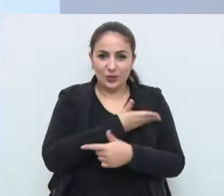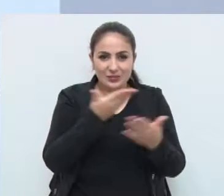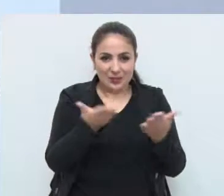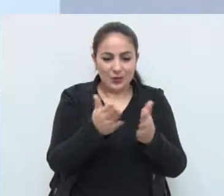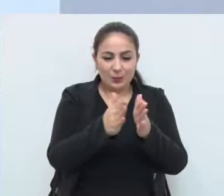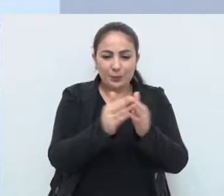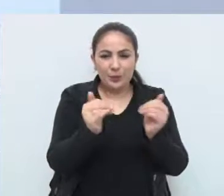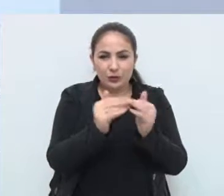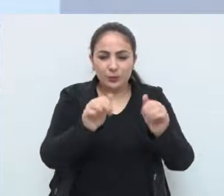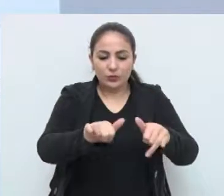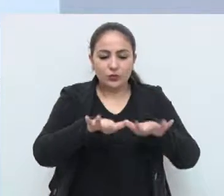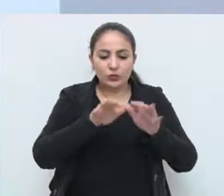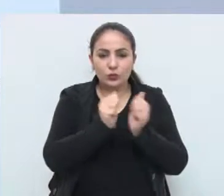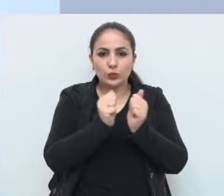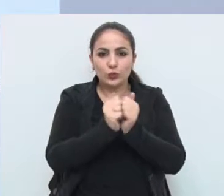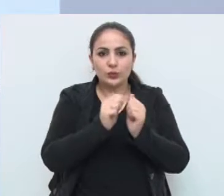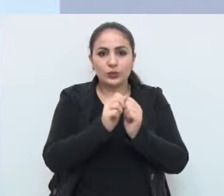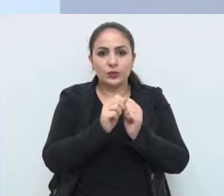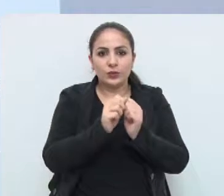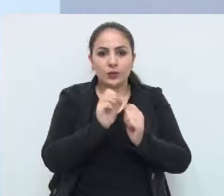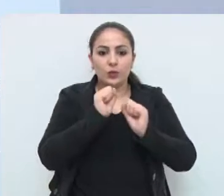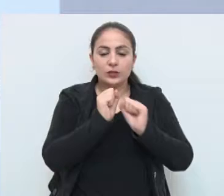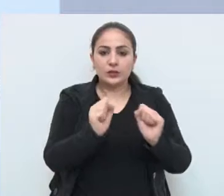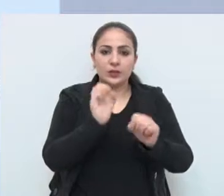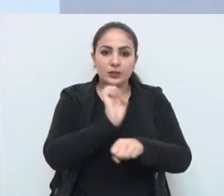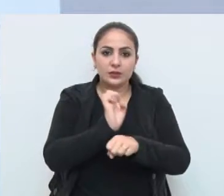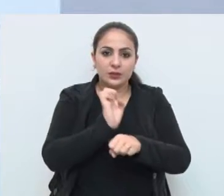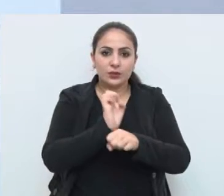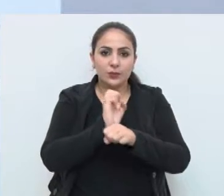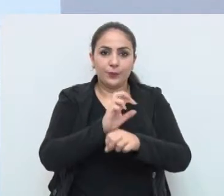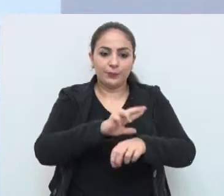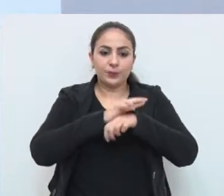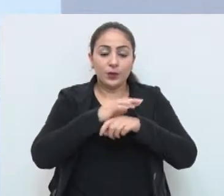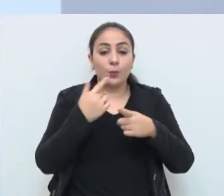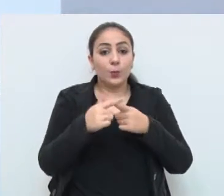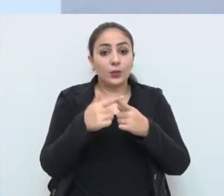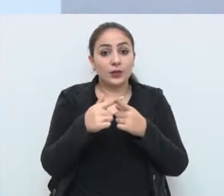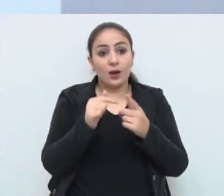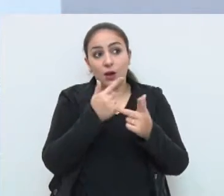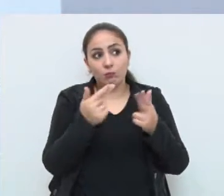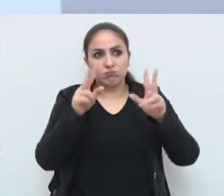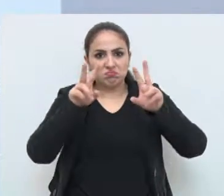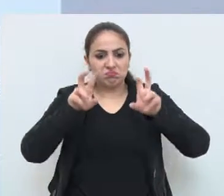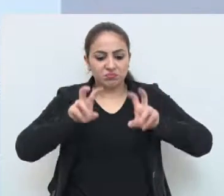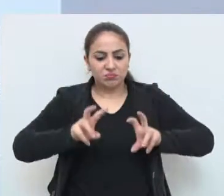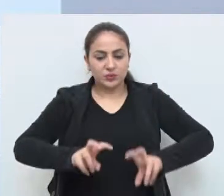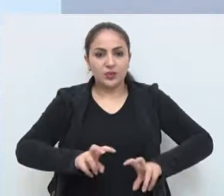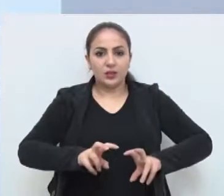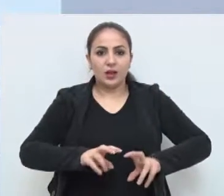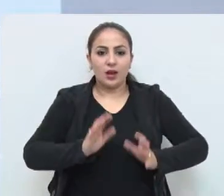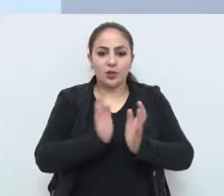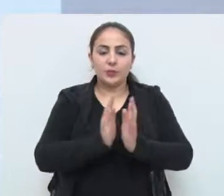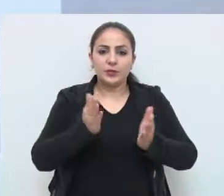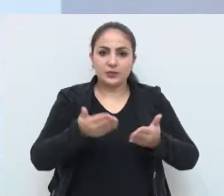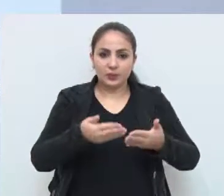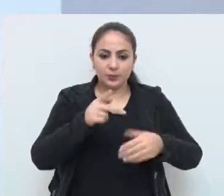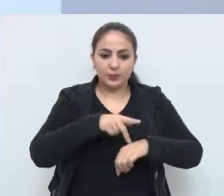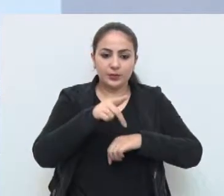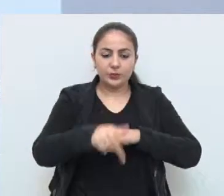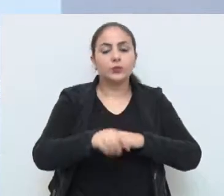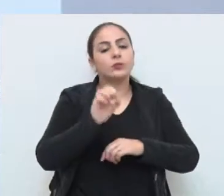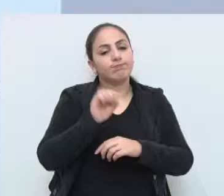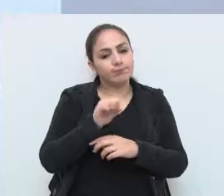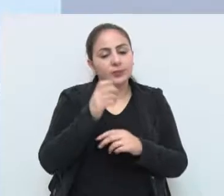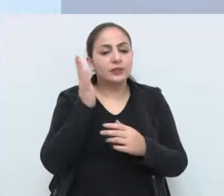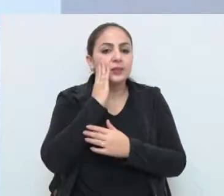agora solicitamos uma audiência junto ao secretário estadual de Segurança, para que, dentre alguns assuntos que a comitiva de Passo Fundo levará,